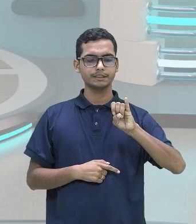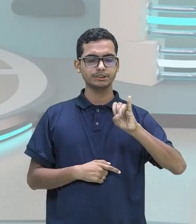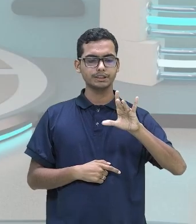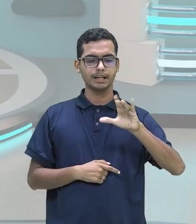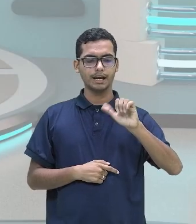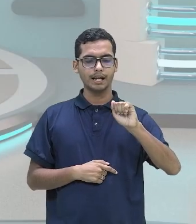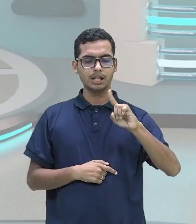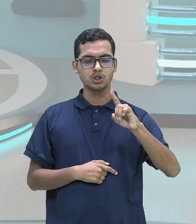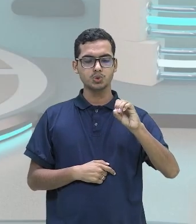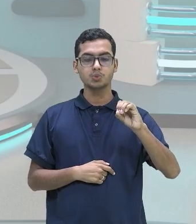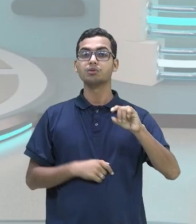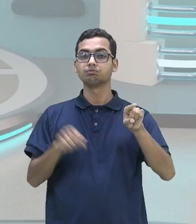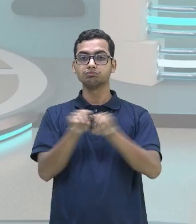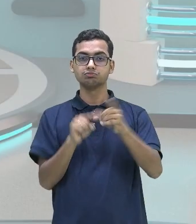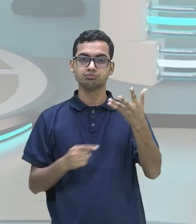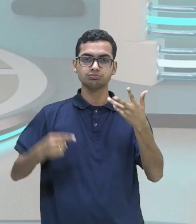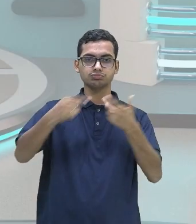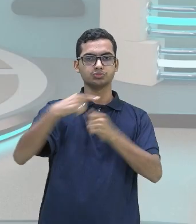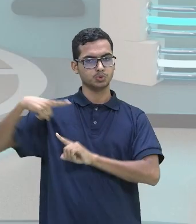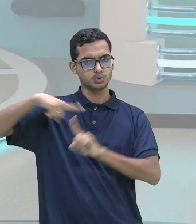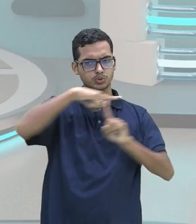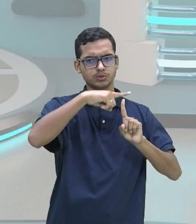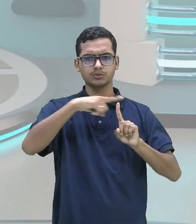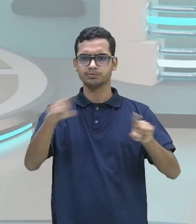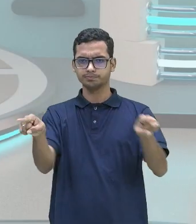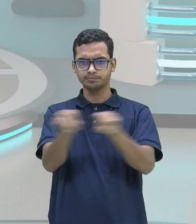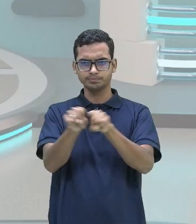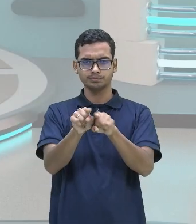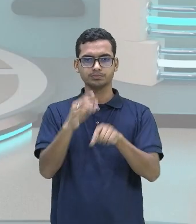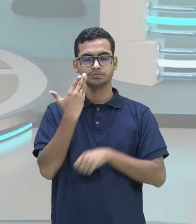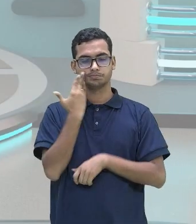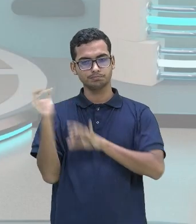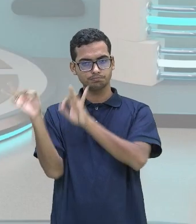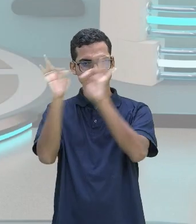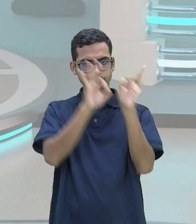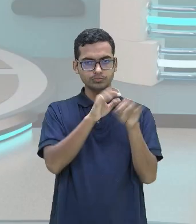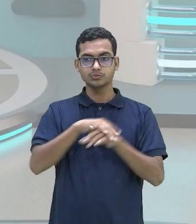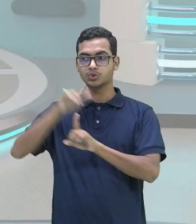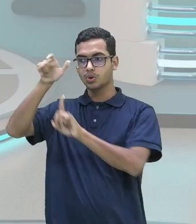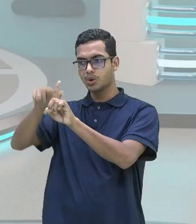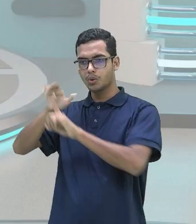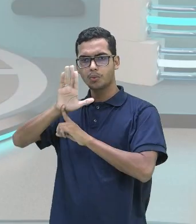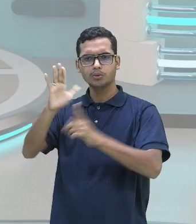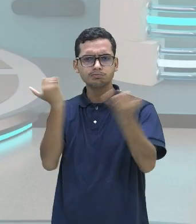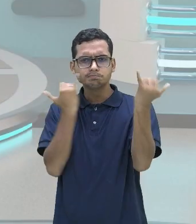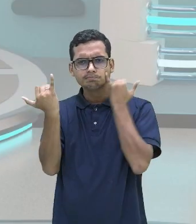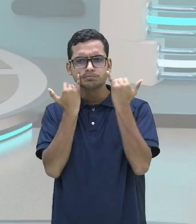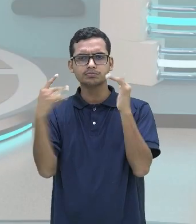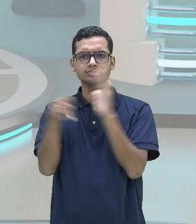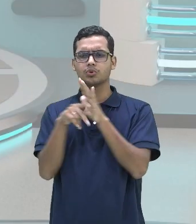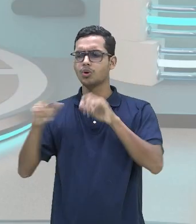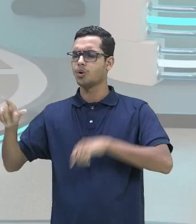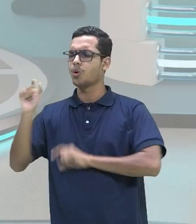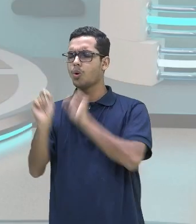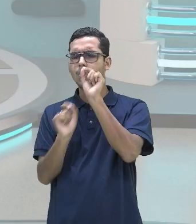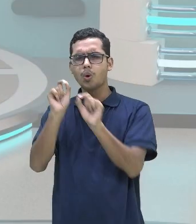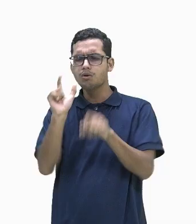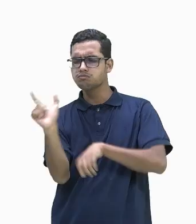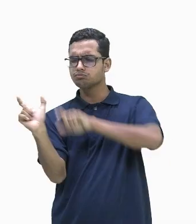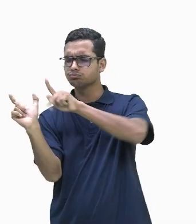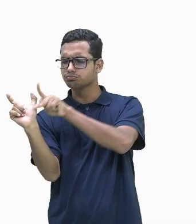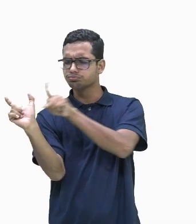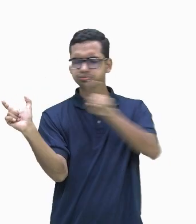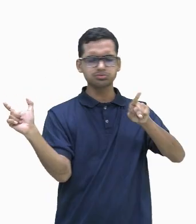Então, já falei que o sujeito é a parte sobre a qual falamos uma informação, trazemos uma informação. E o predicado é o quê? Vamos relembrar